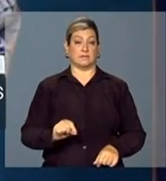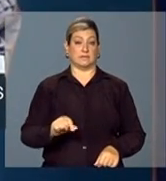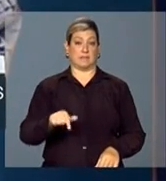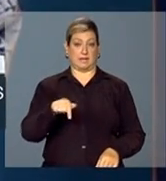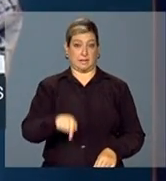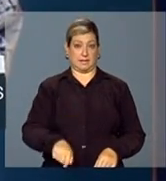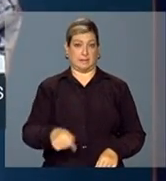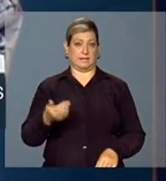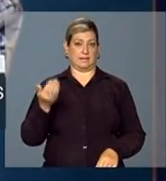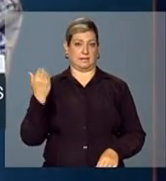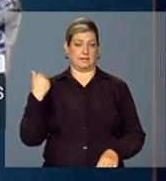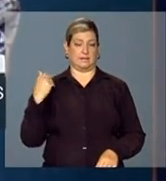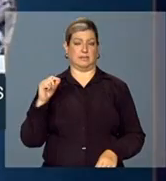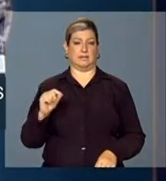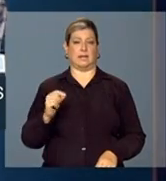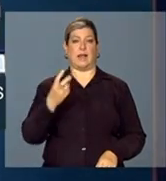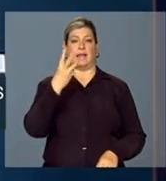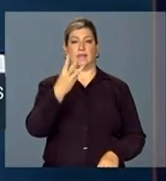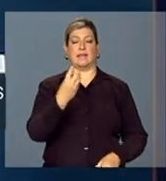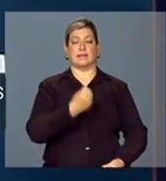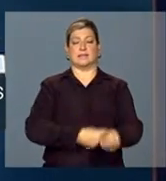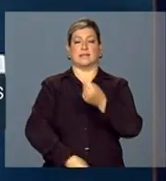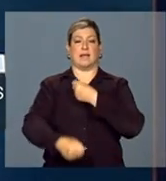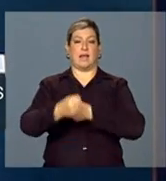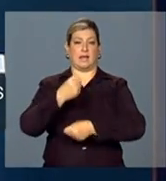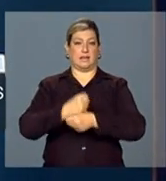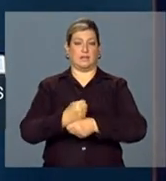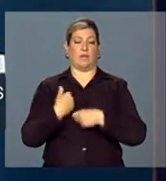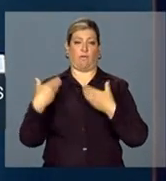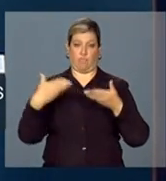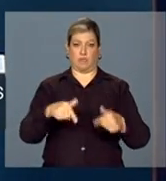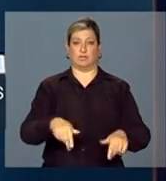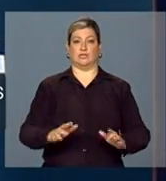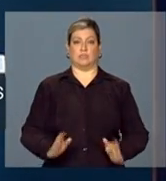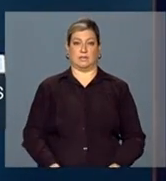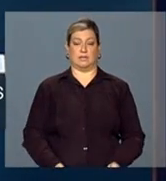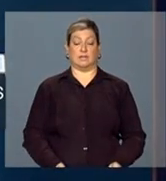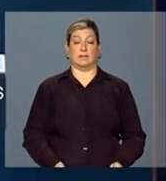aqui há 3 anos atrás e era